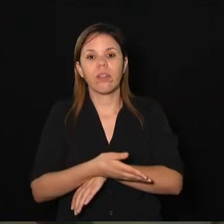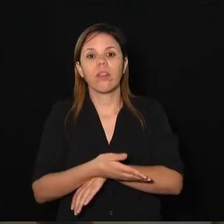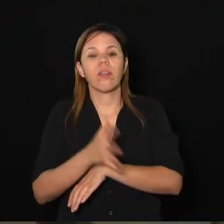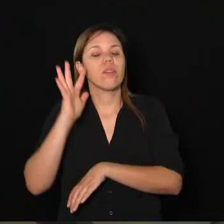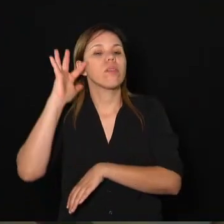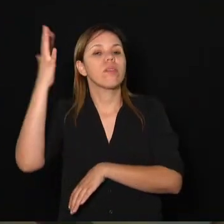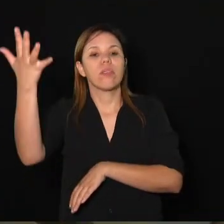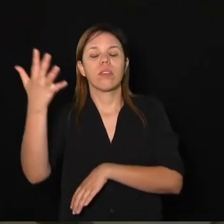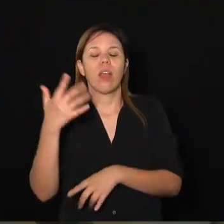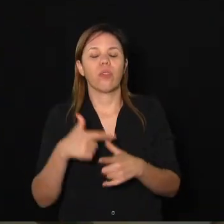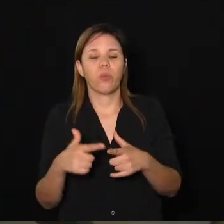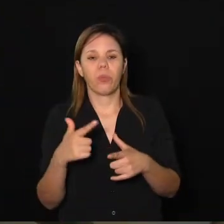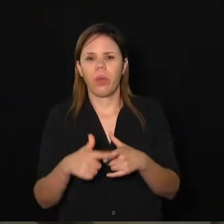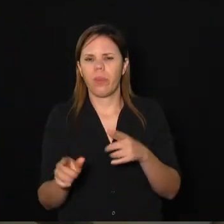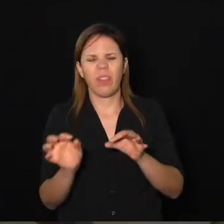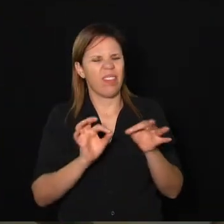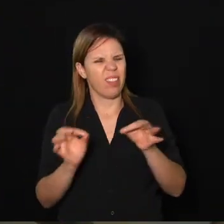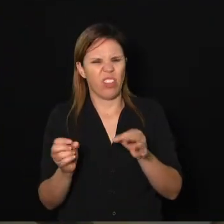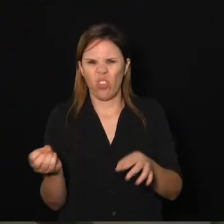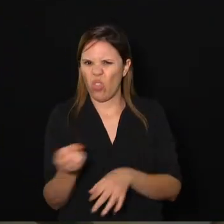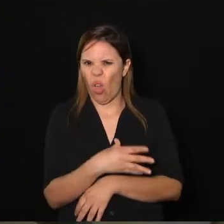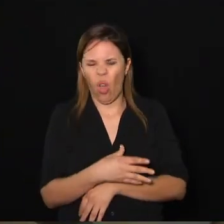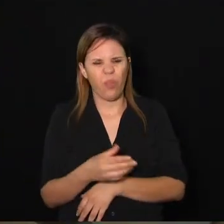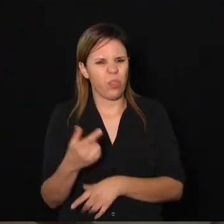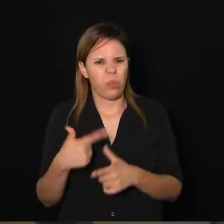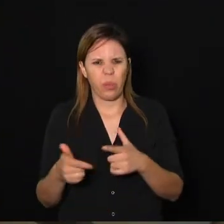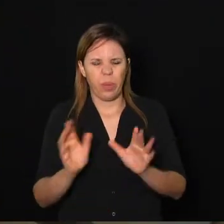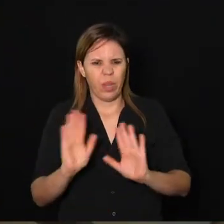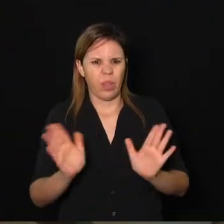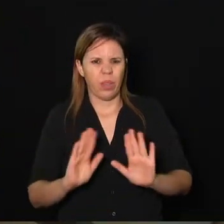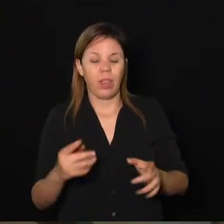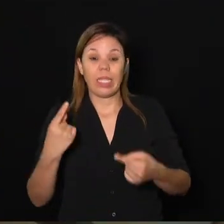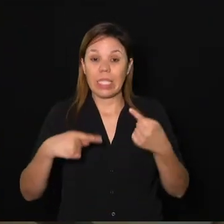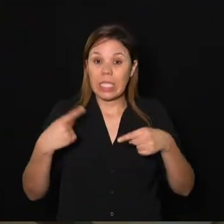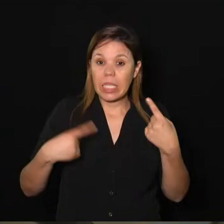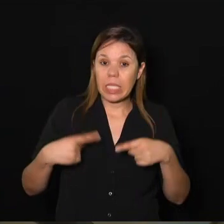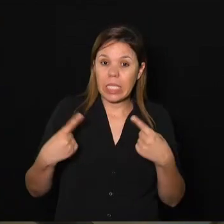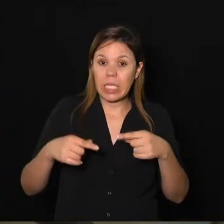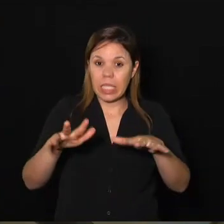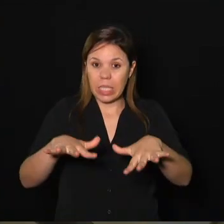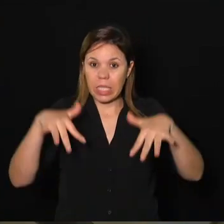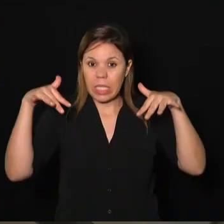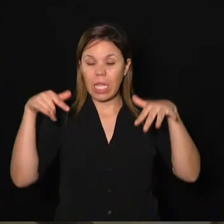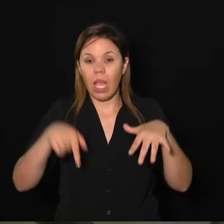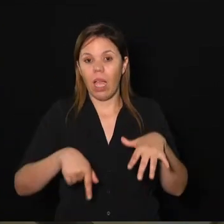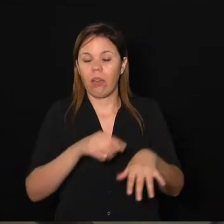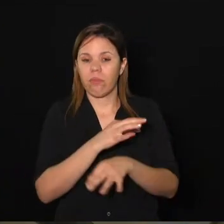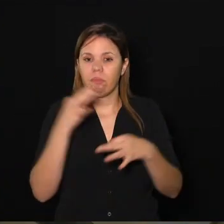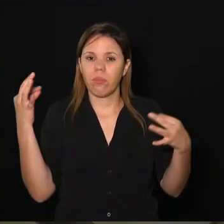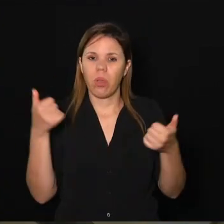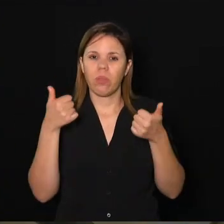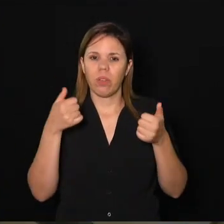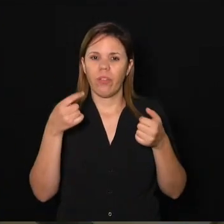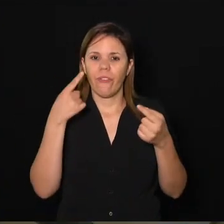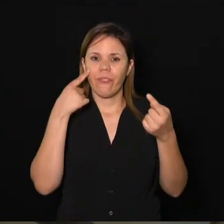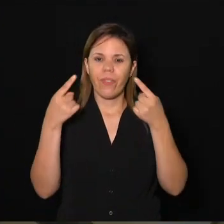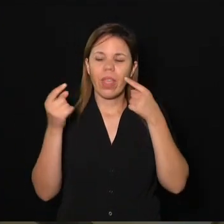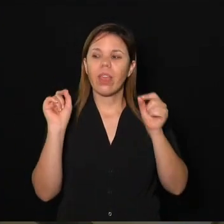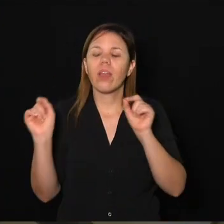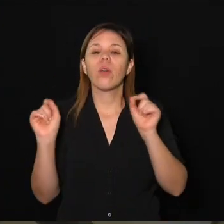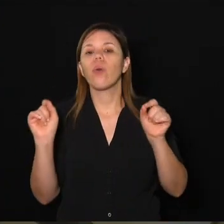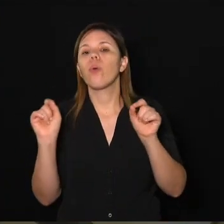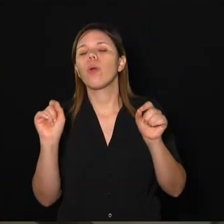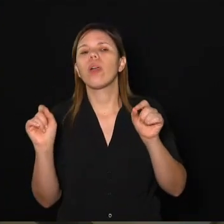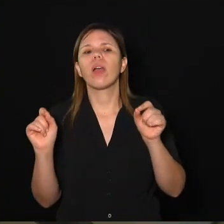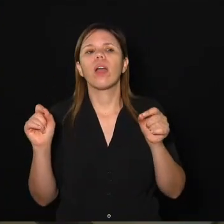problema e não da criação de novo problema eu acho que o debate e a audiência pública tem esse condão ouvir todos os lados e tentar